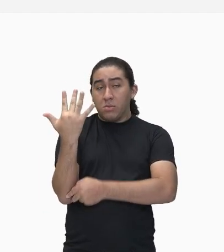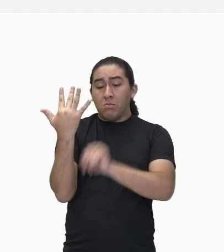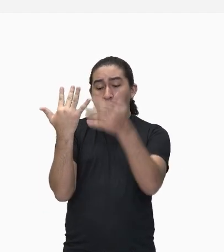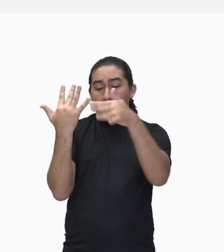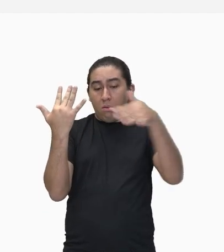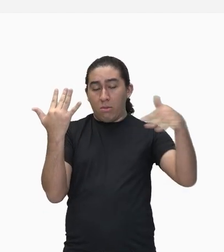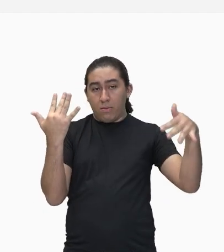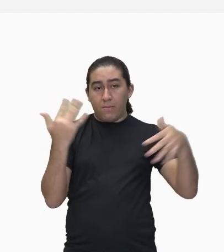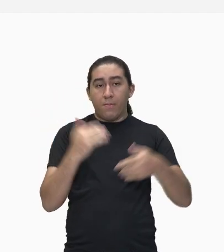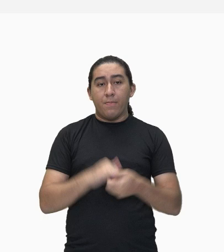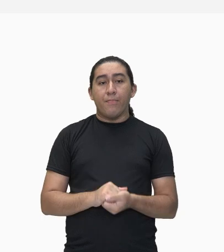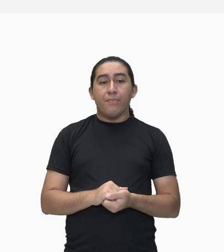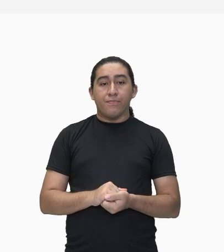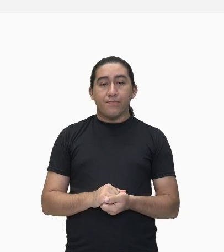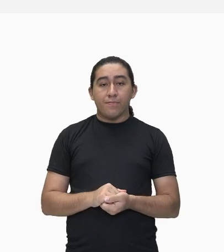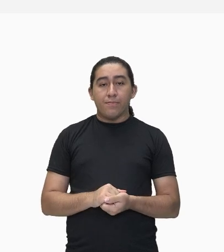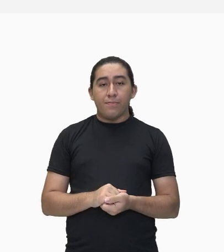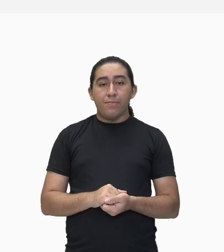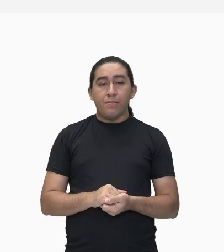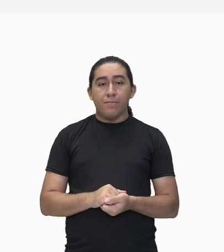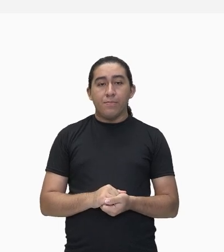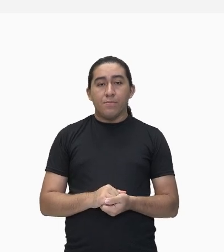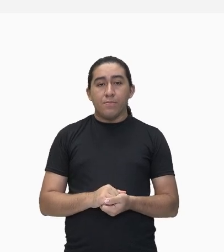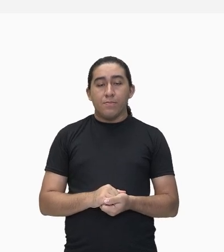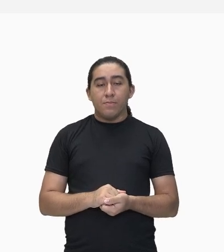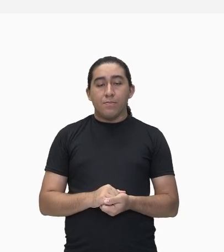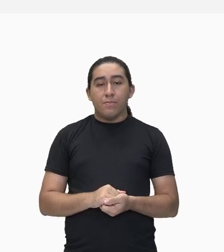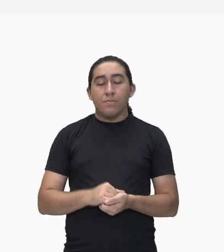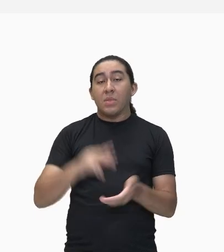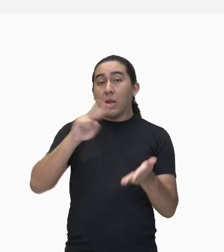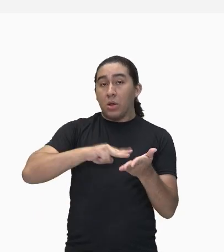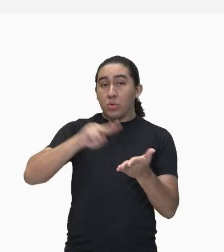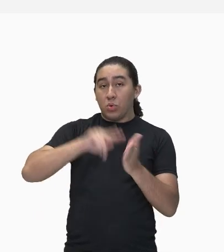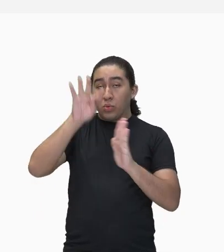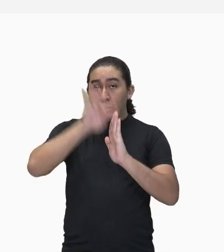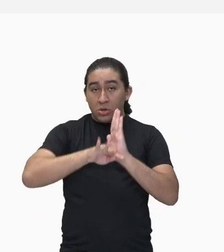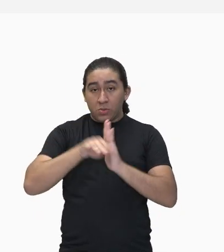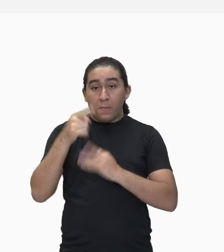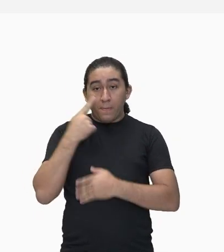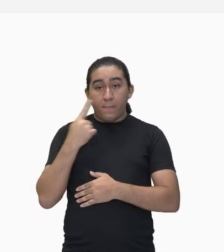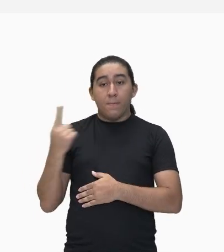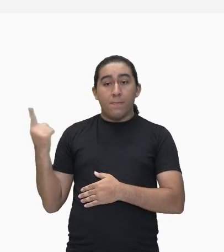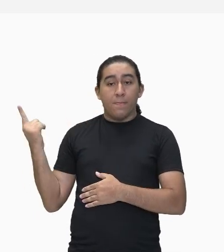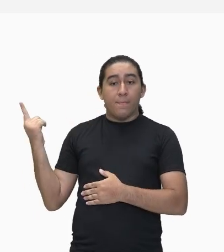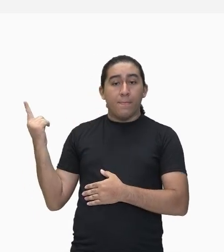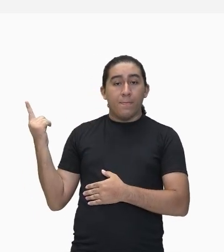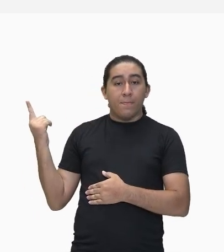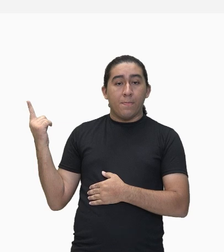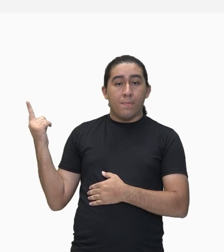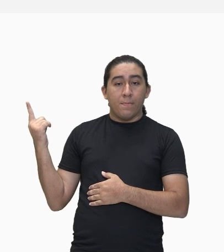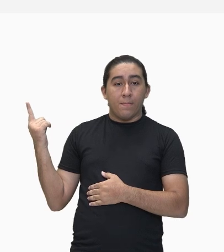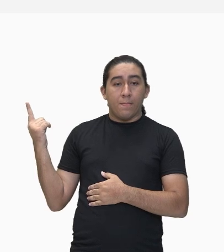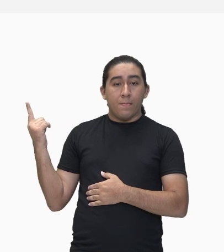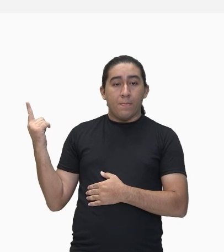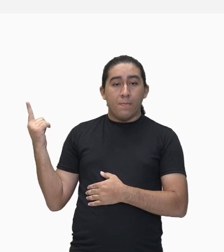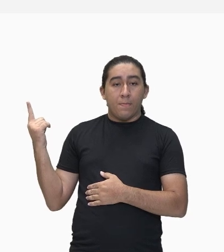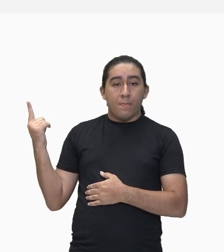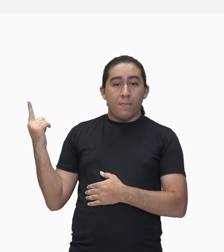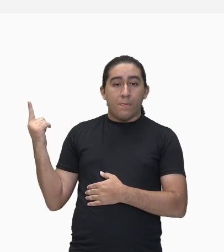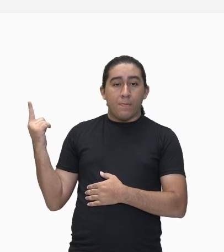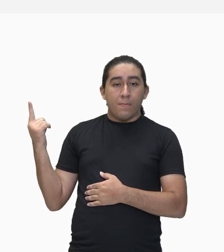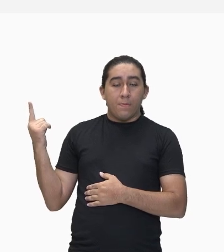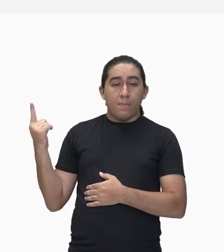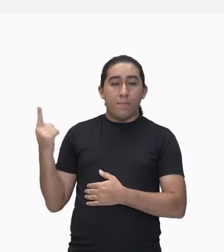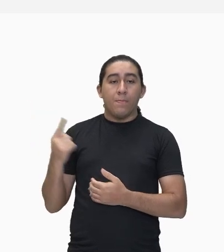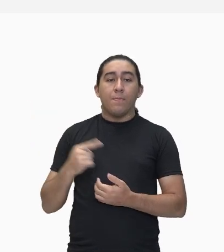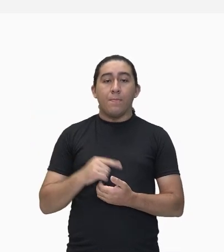Negro monstro sustenta por baixo, brancas asas abrindo ao tufão, como um bando de cândidas garças